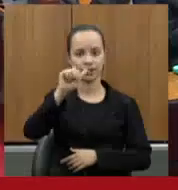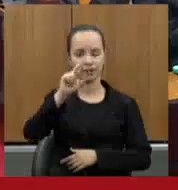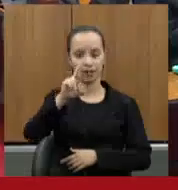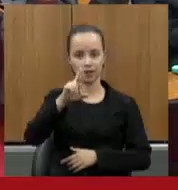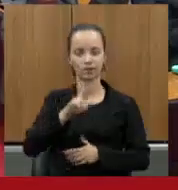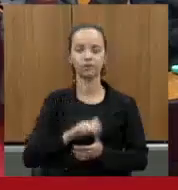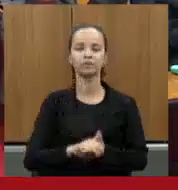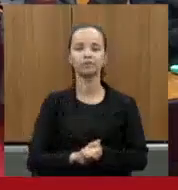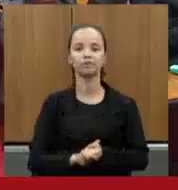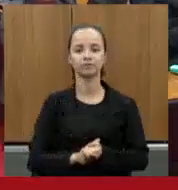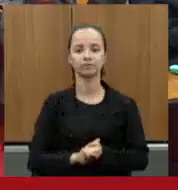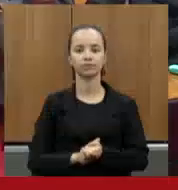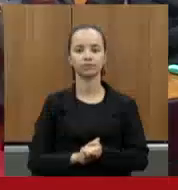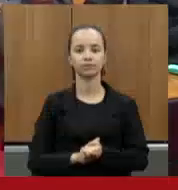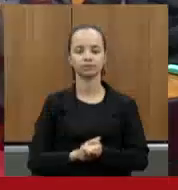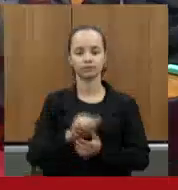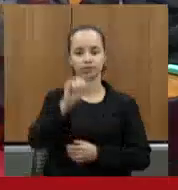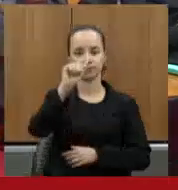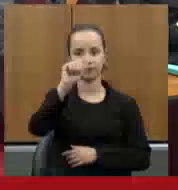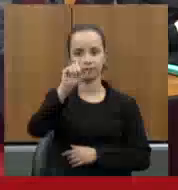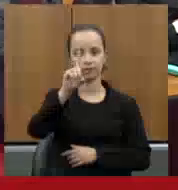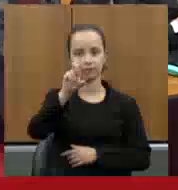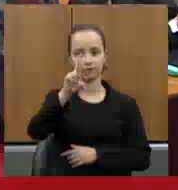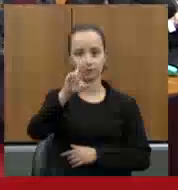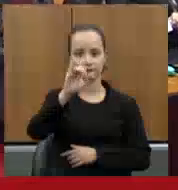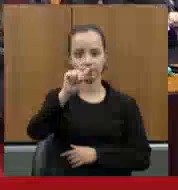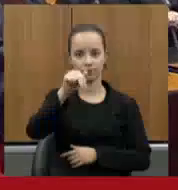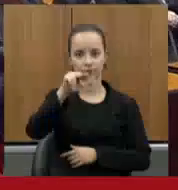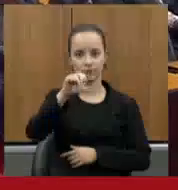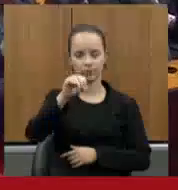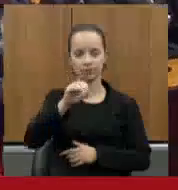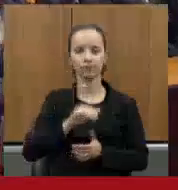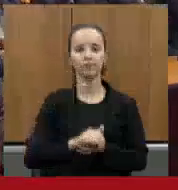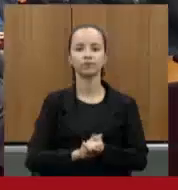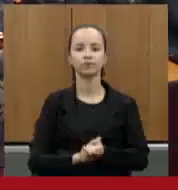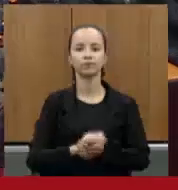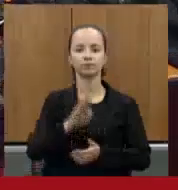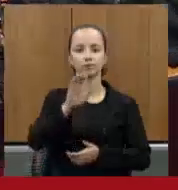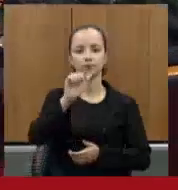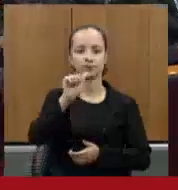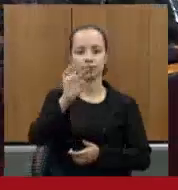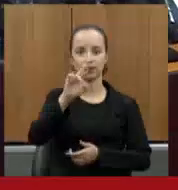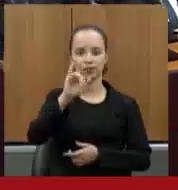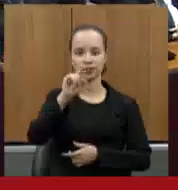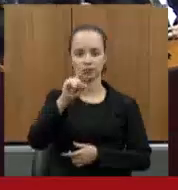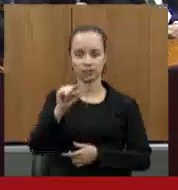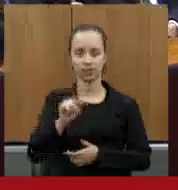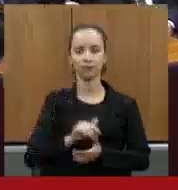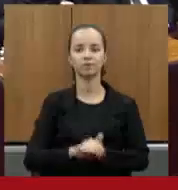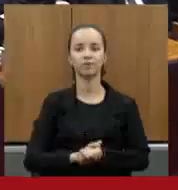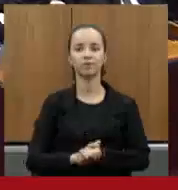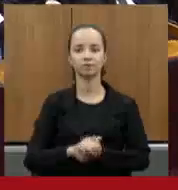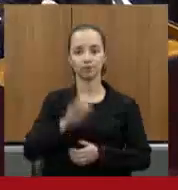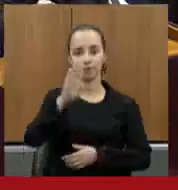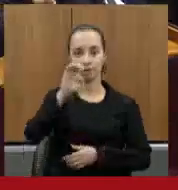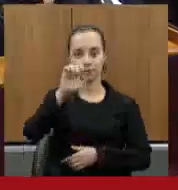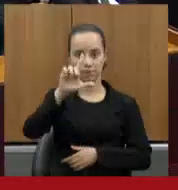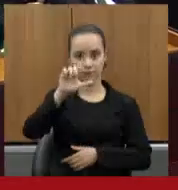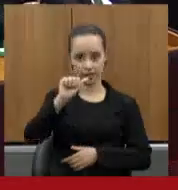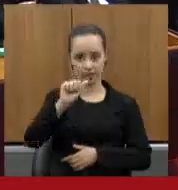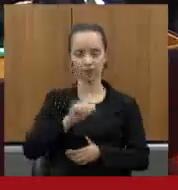secretário. Deputado Adriano Alvarenga. Deputada Beatriz Cerqueira. Deputada Bela